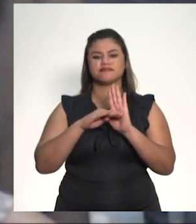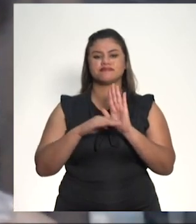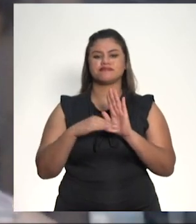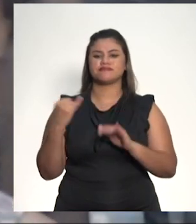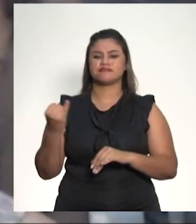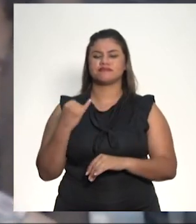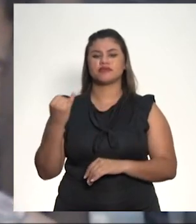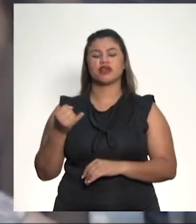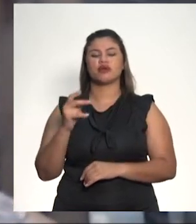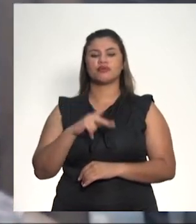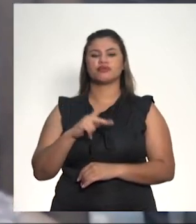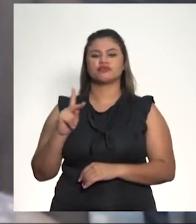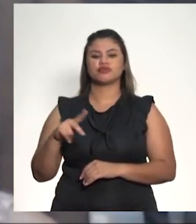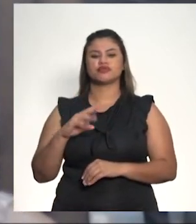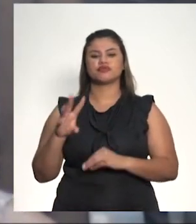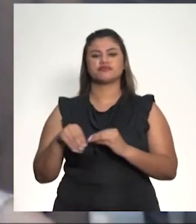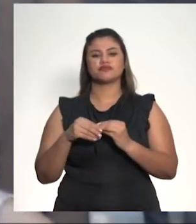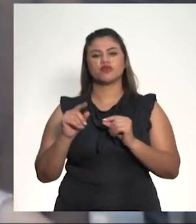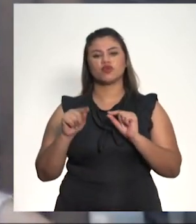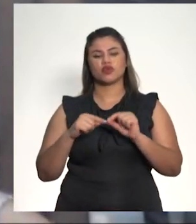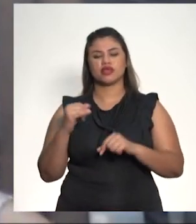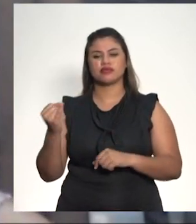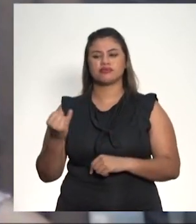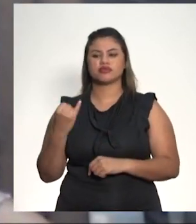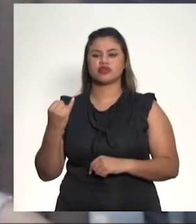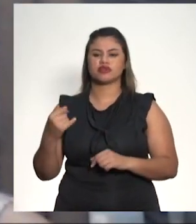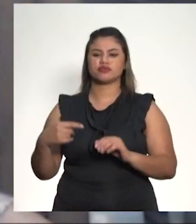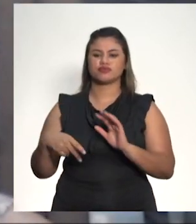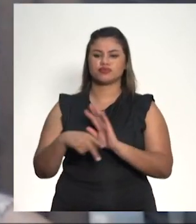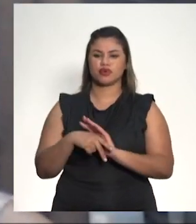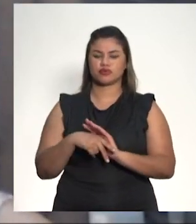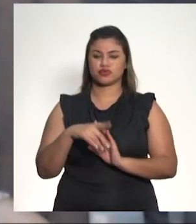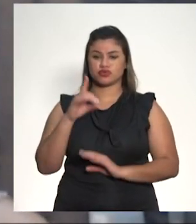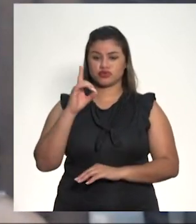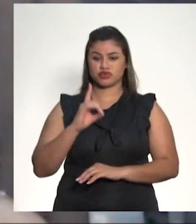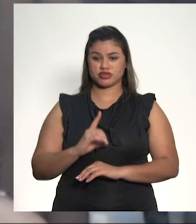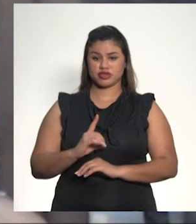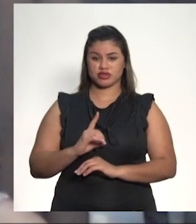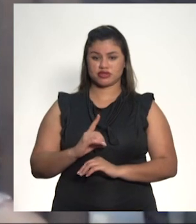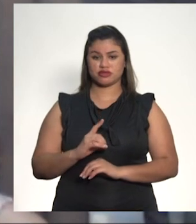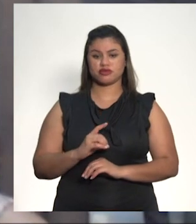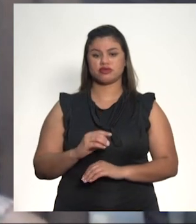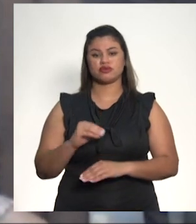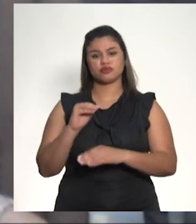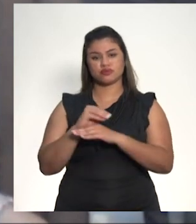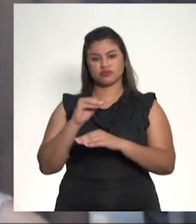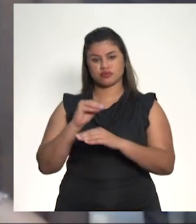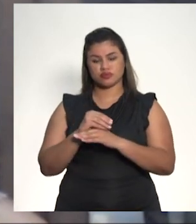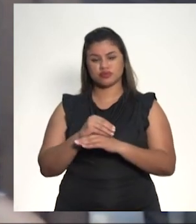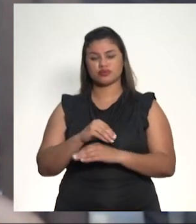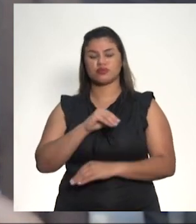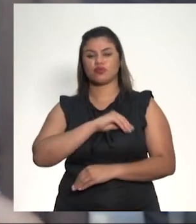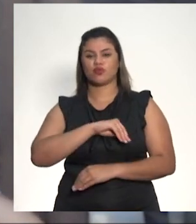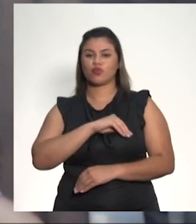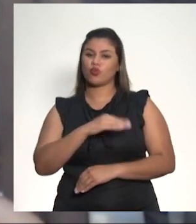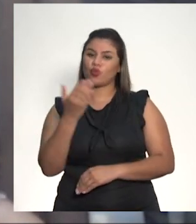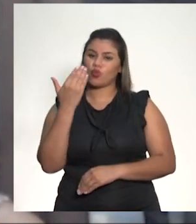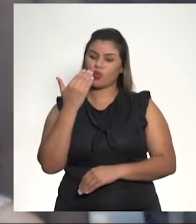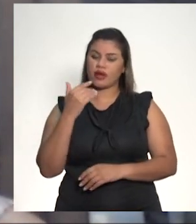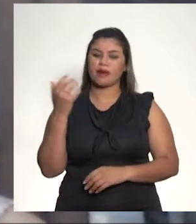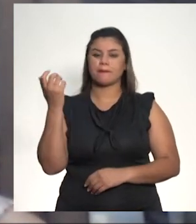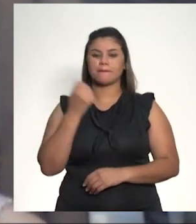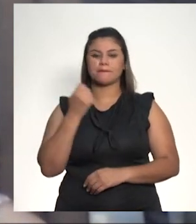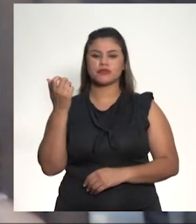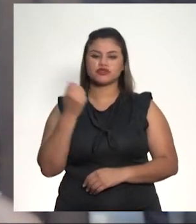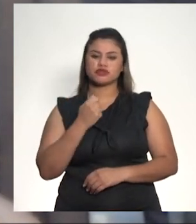professores estão colocando aqui, né, a importância de alguns direitos, o auxílio alimentação, a